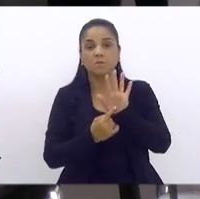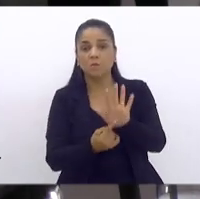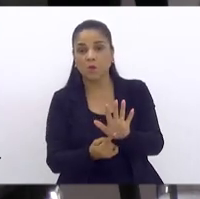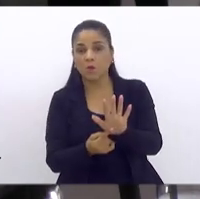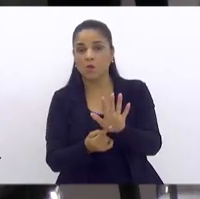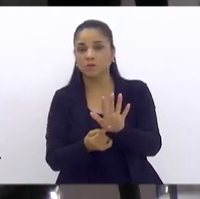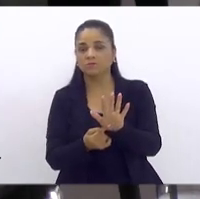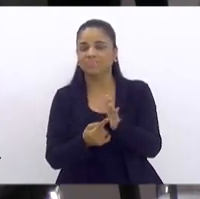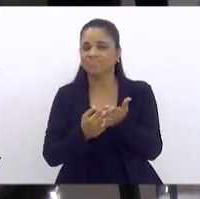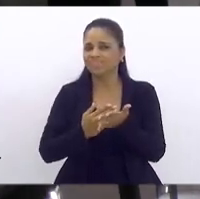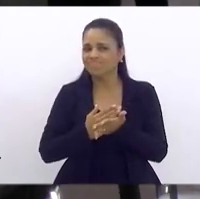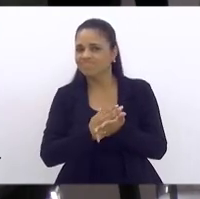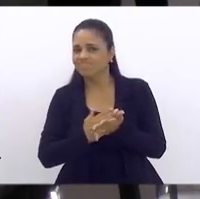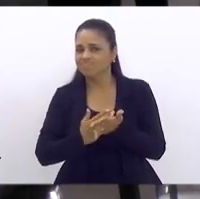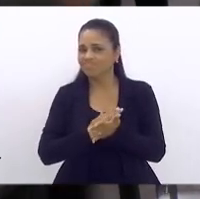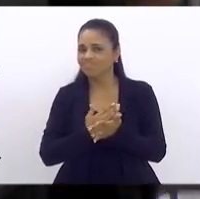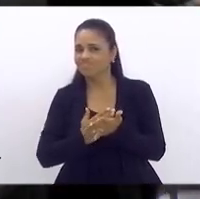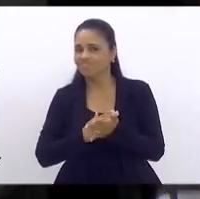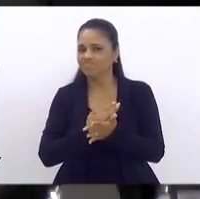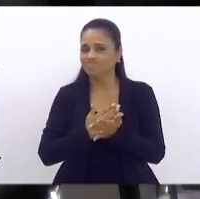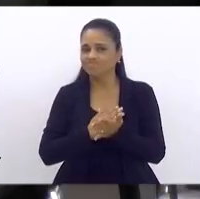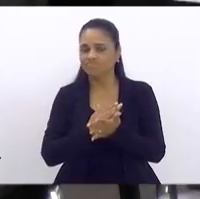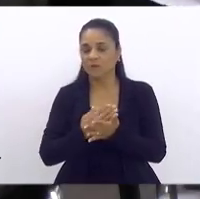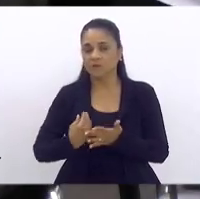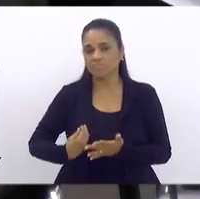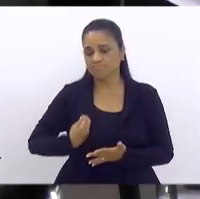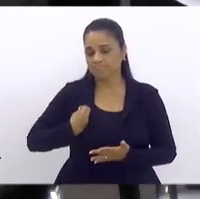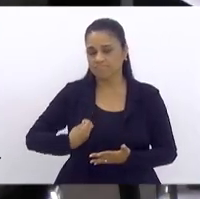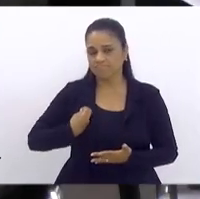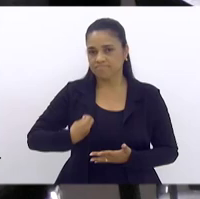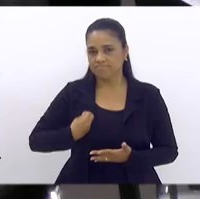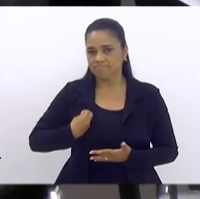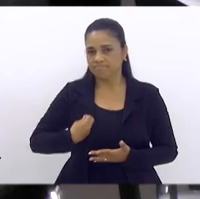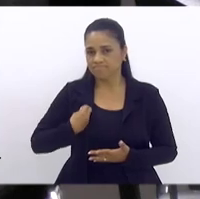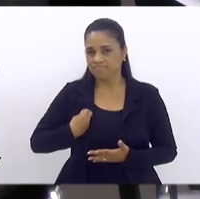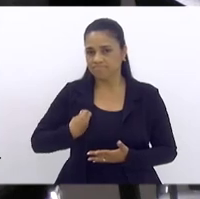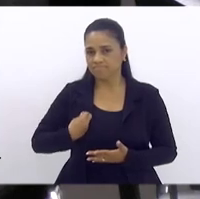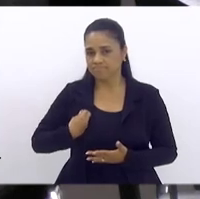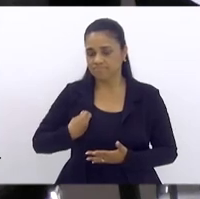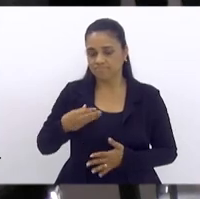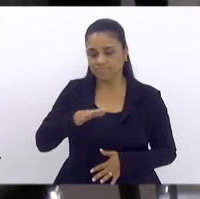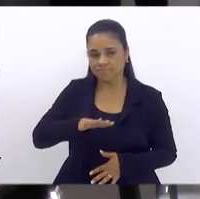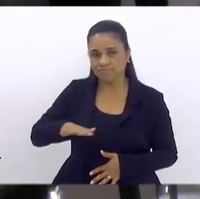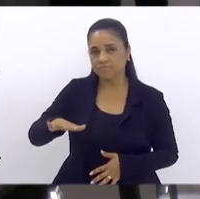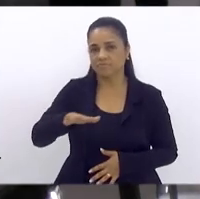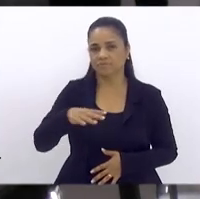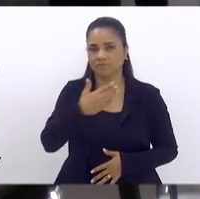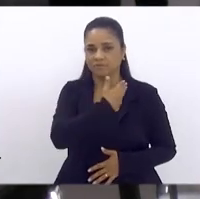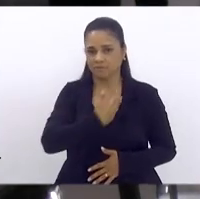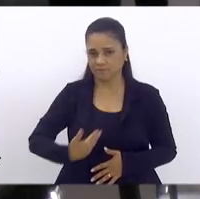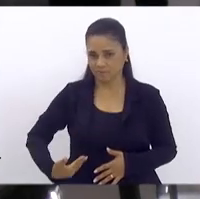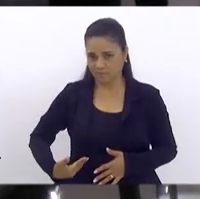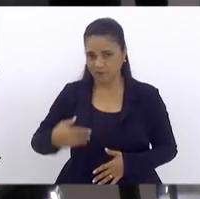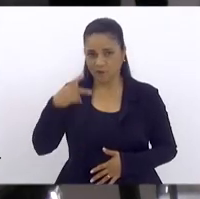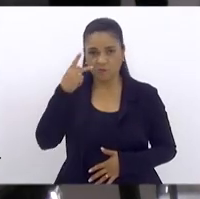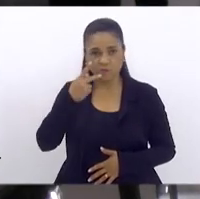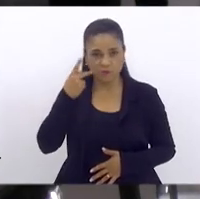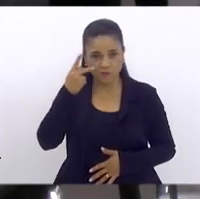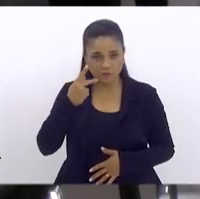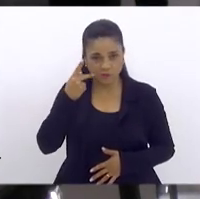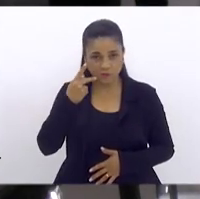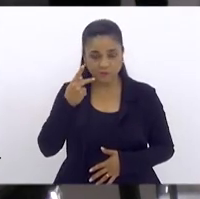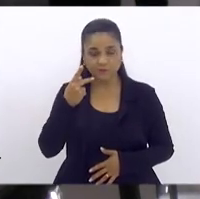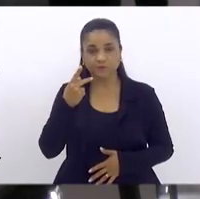certo incômodo, com a presença dessas mulheres na esfera pública, né? Na esfera política. E